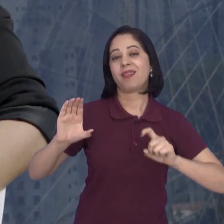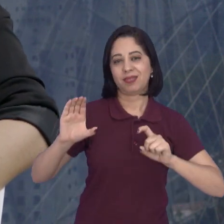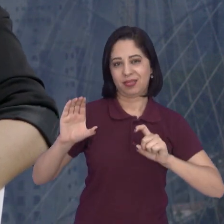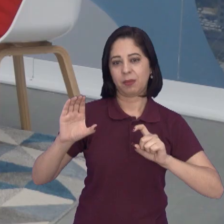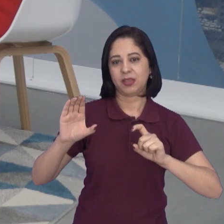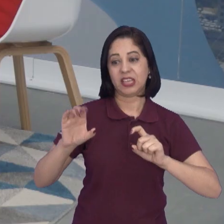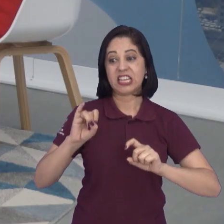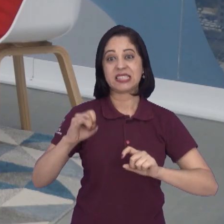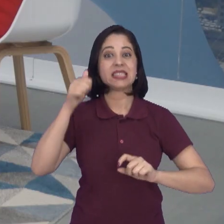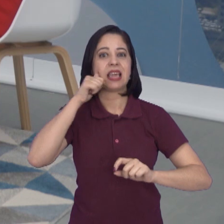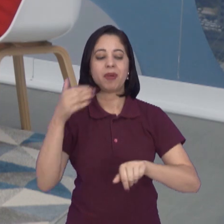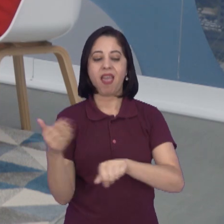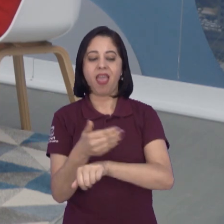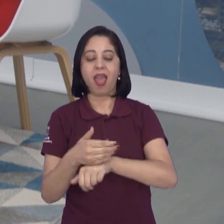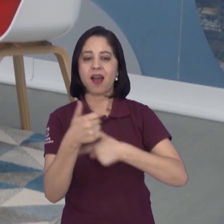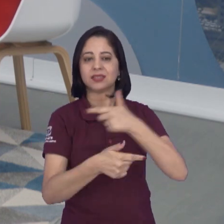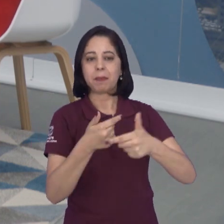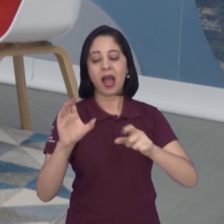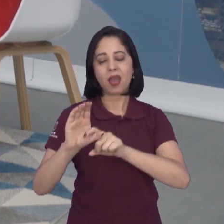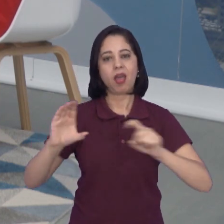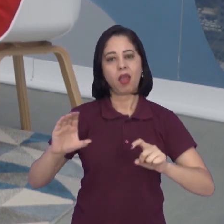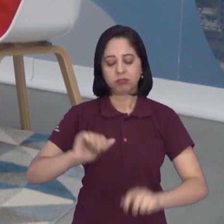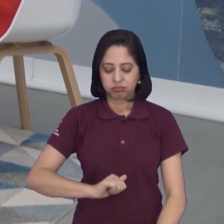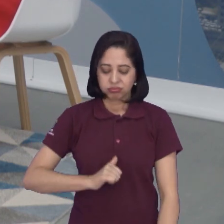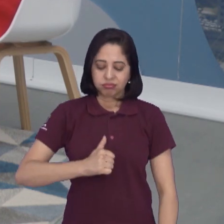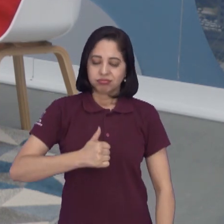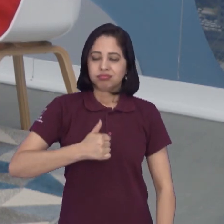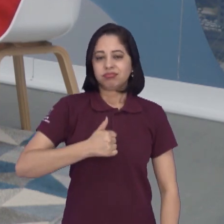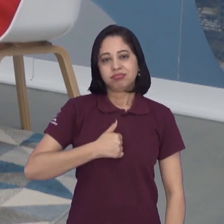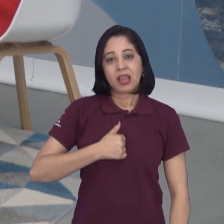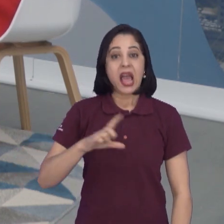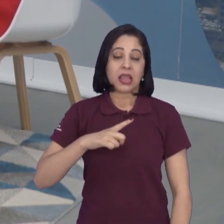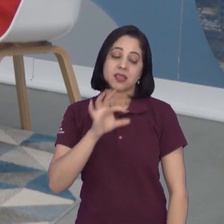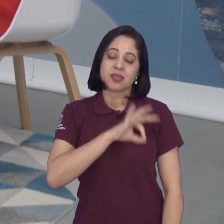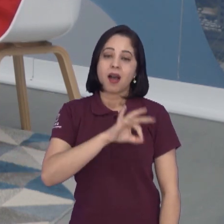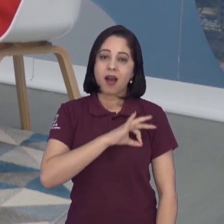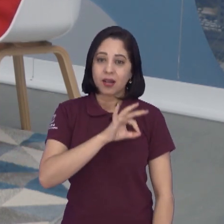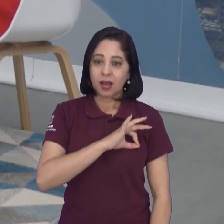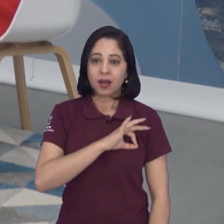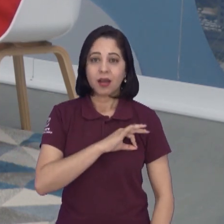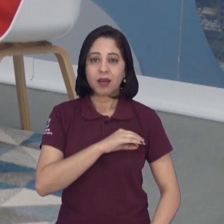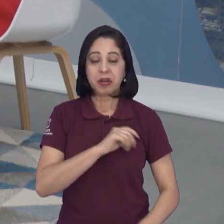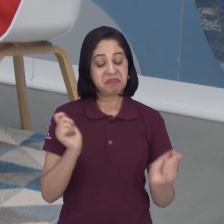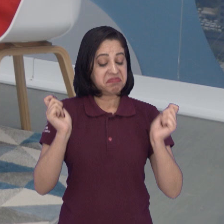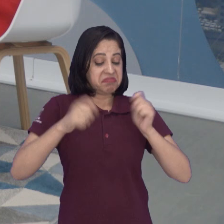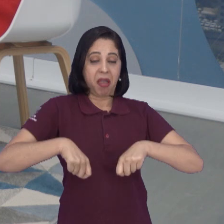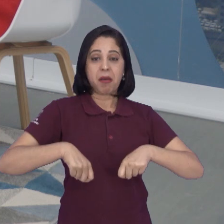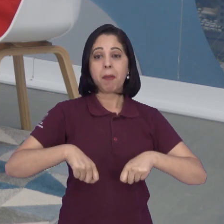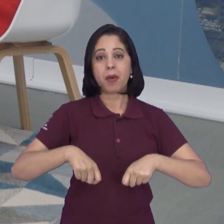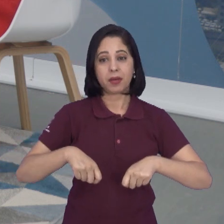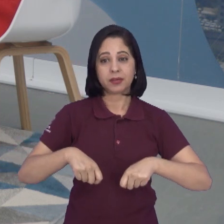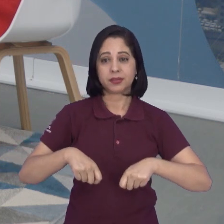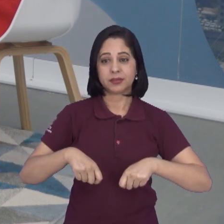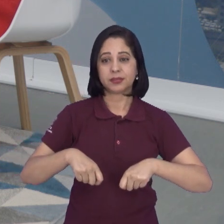que ela... Exatamente. Né? Autoestima, autonomia financeira, principalmente. Então, assim, essa